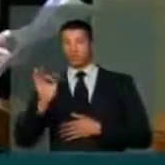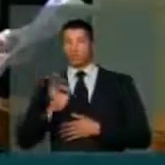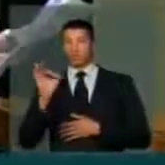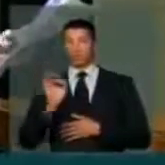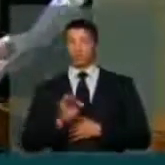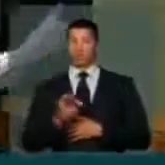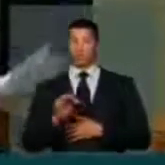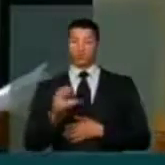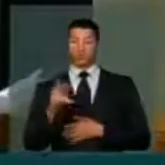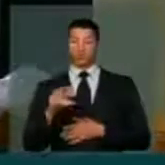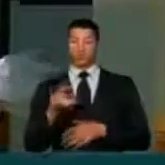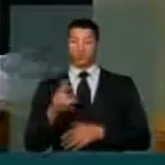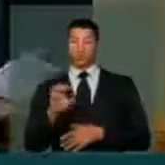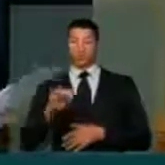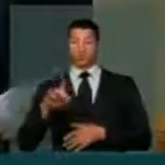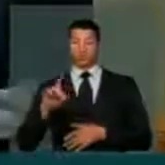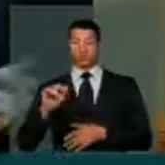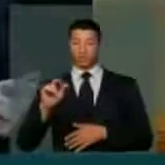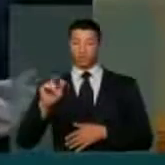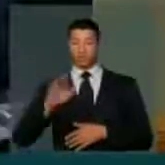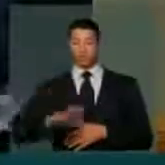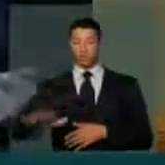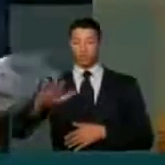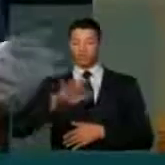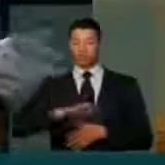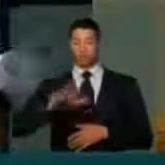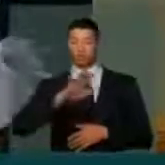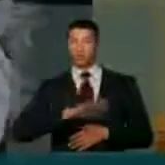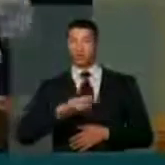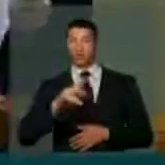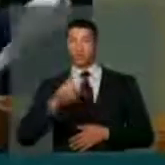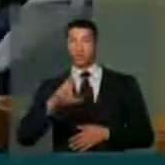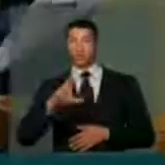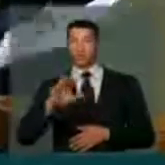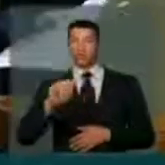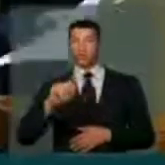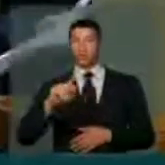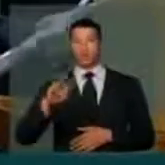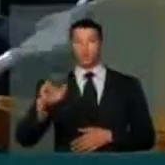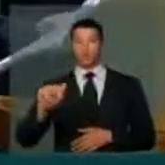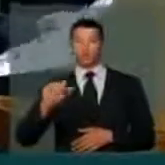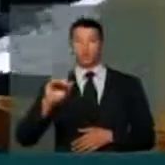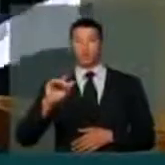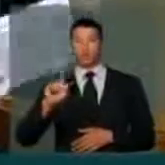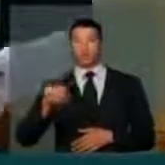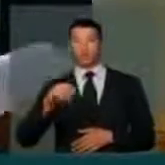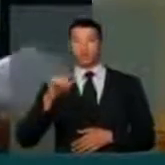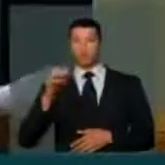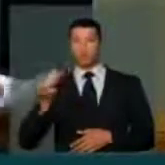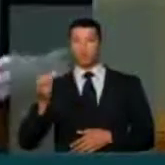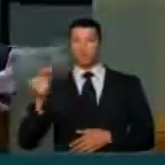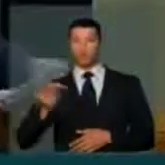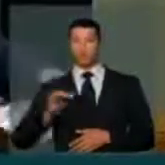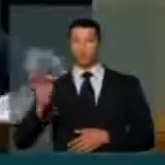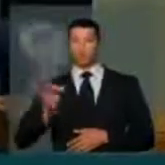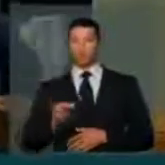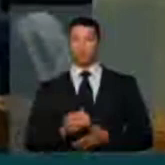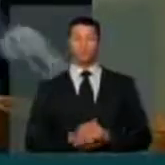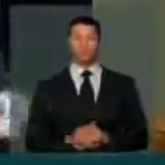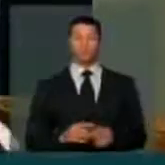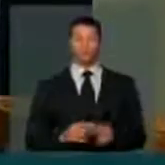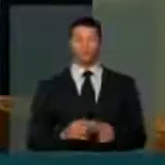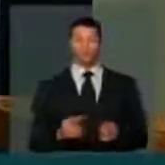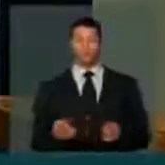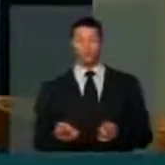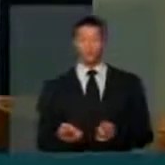0,6% na sua renda. Isso geral, a renda per capita do cidadão brasileiro caiu em 0,6%.